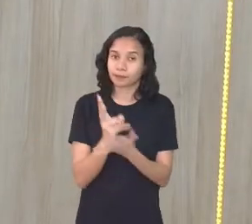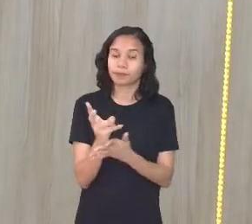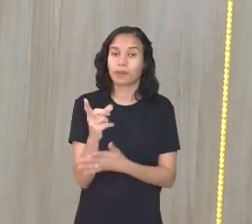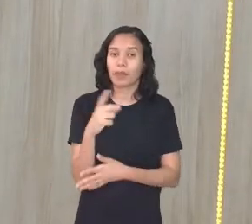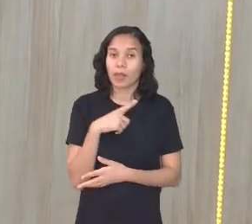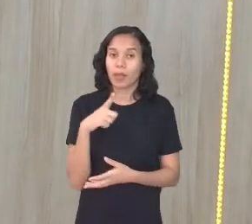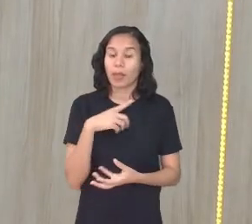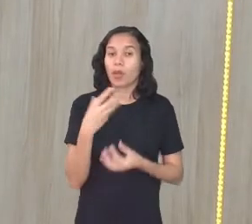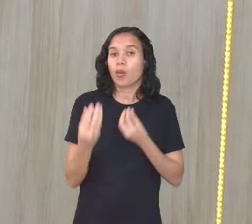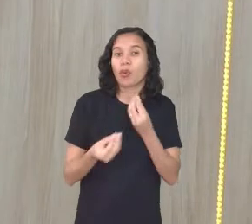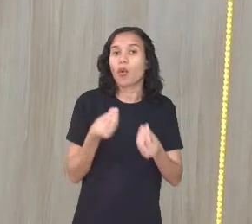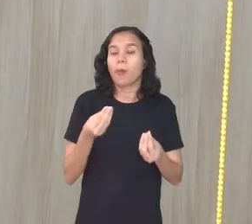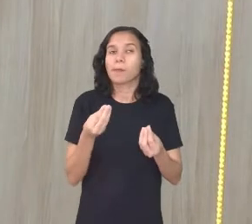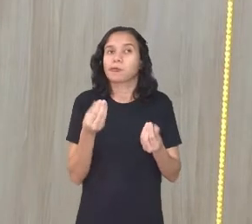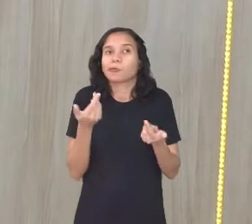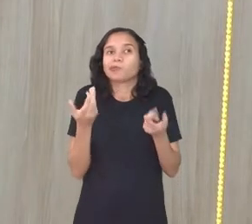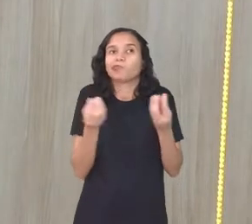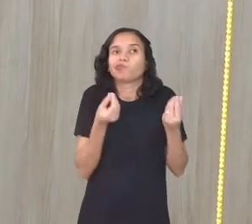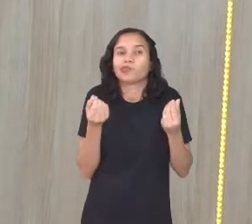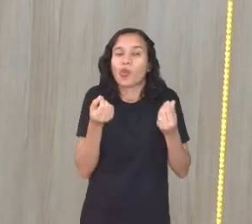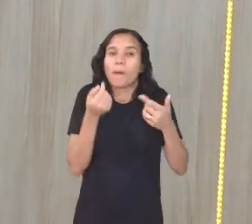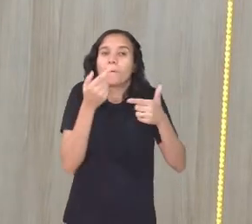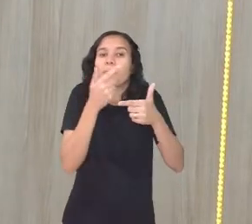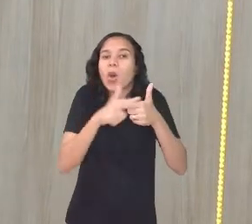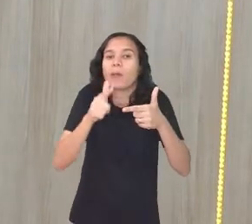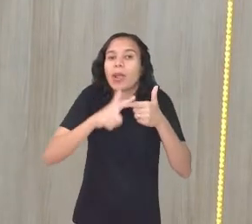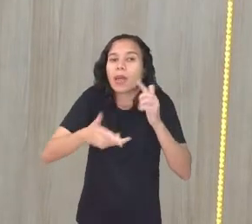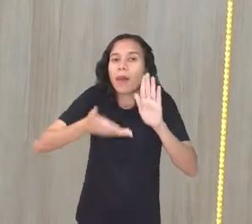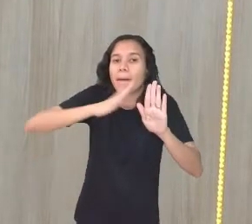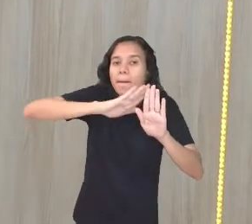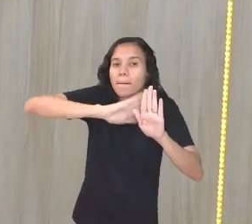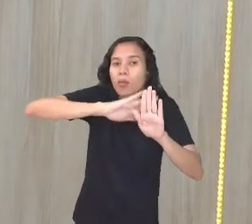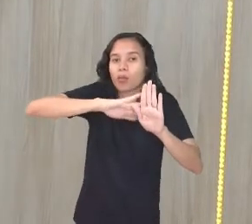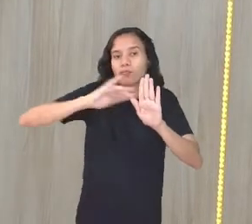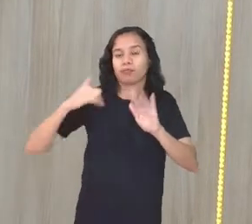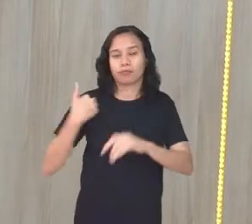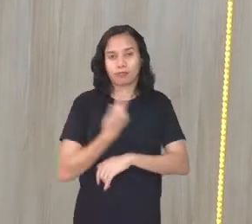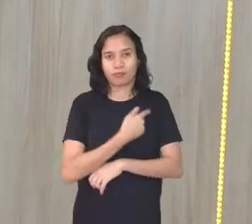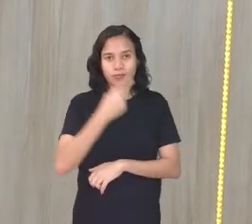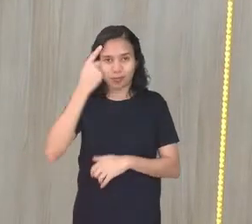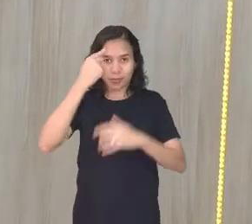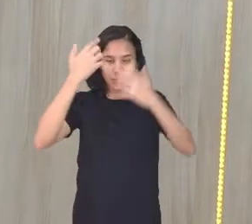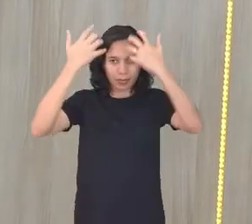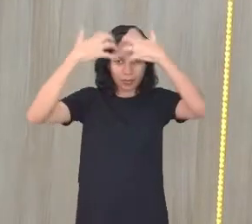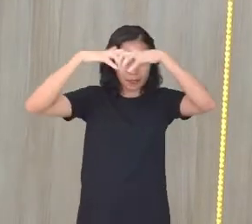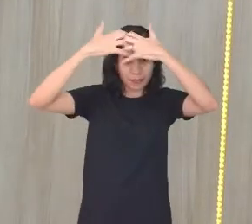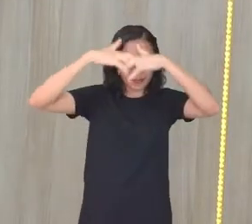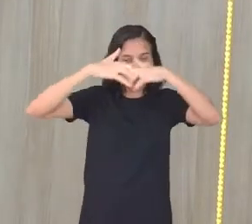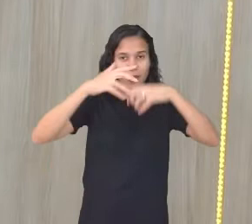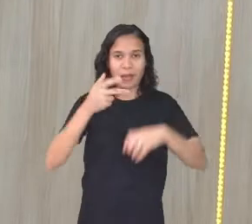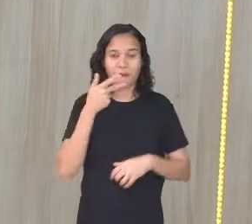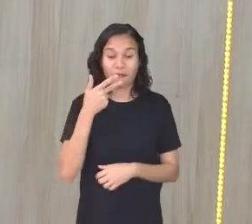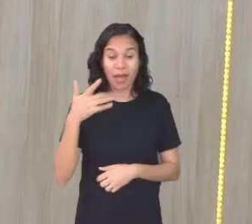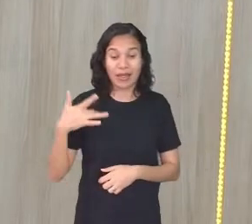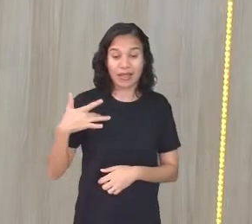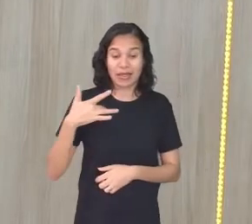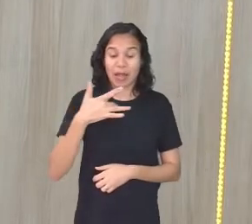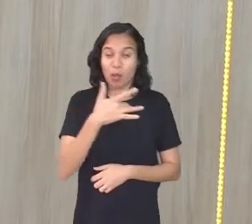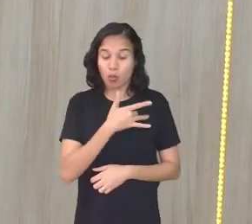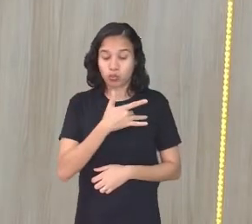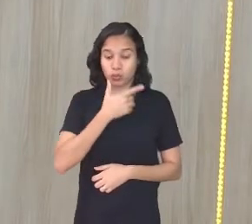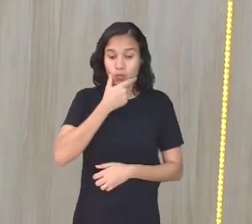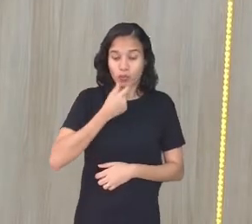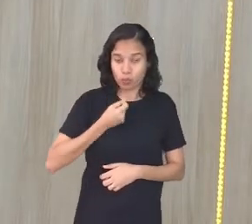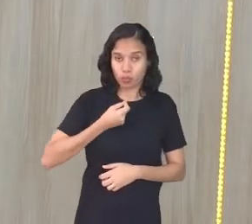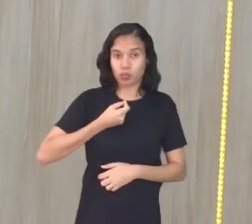têm uma problemática por trás para se pensar. E aí, quando a gente traz a saúde do homem,